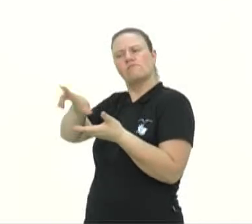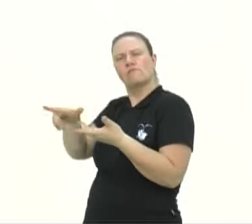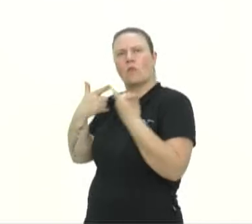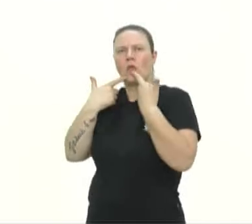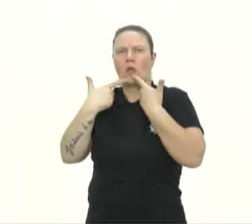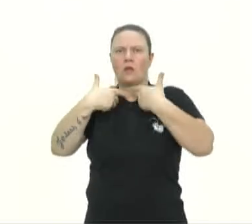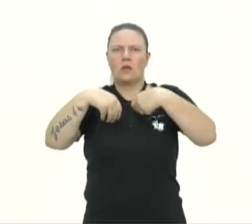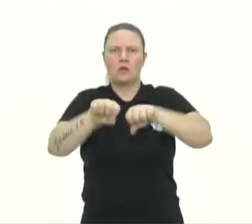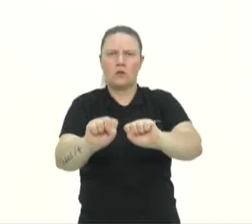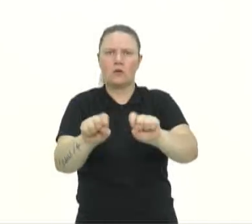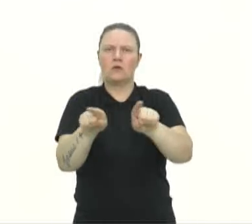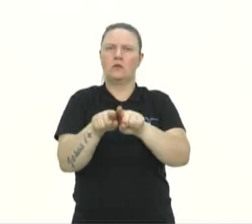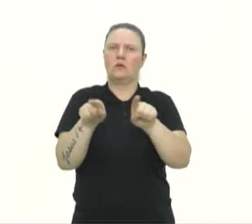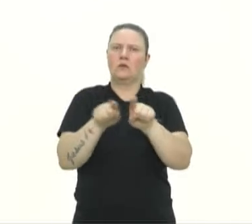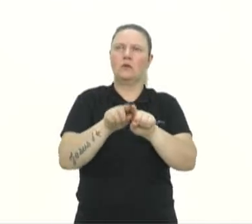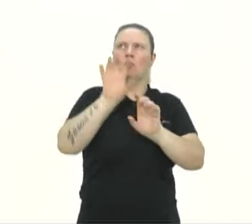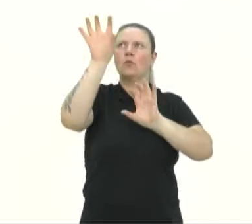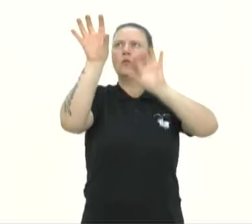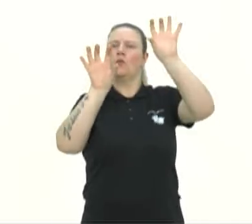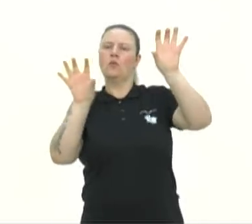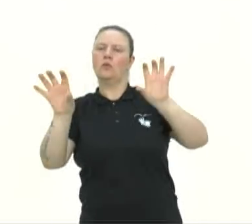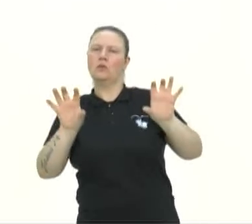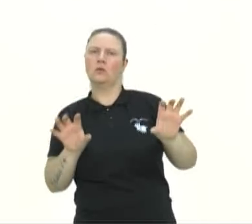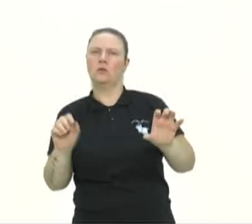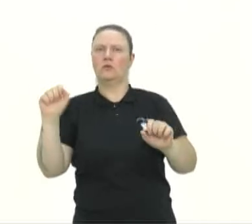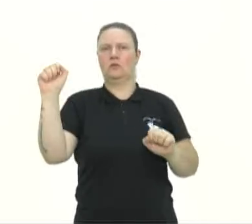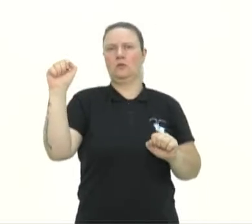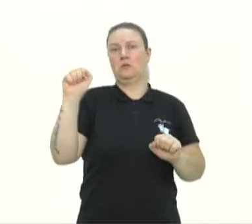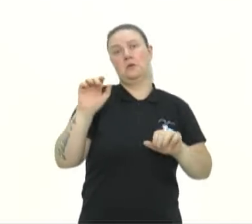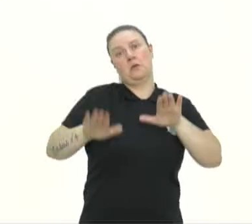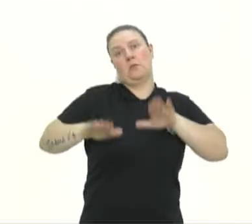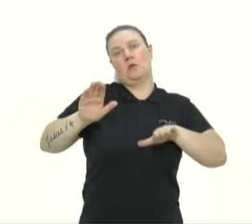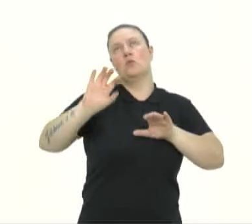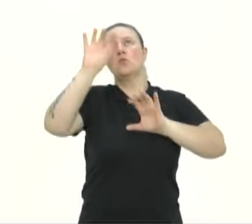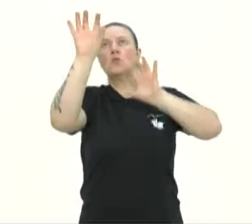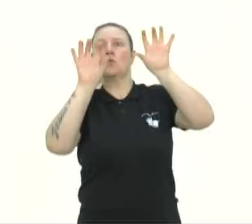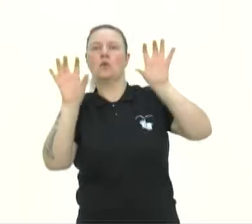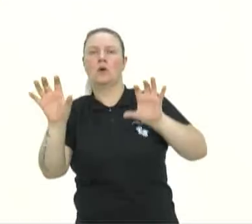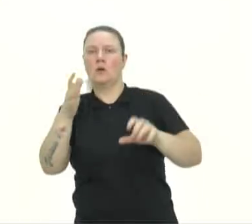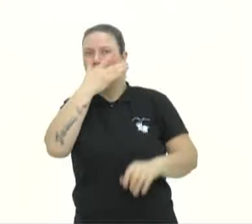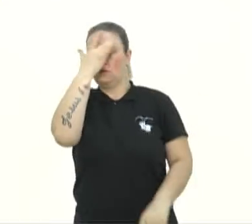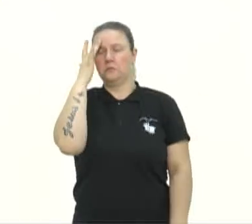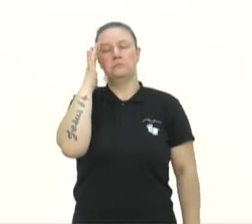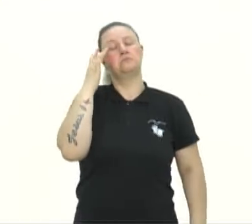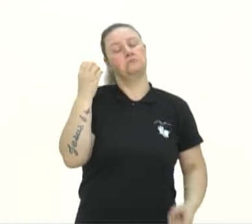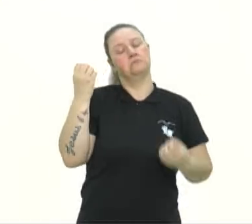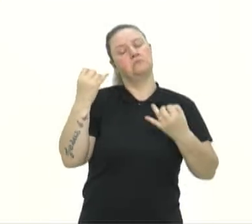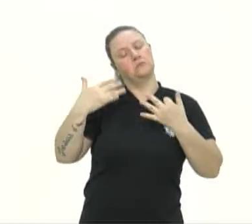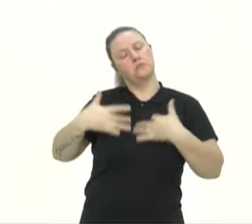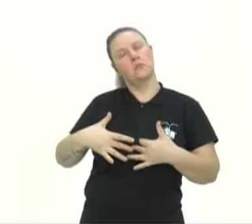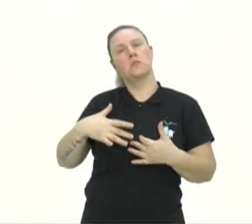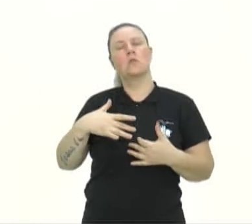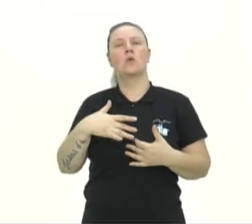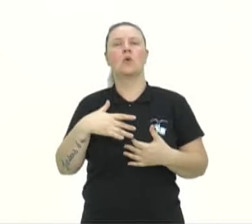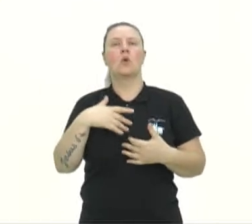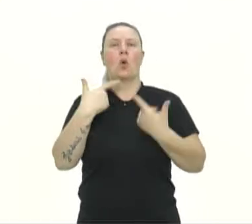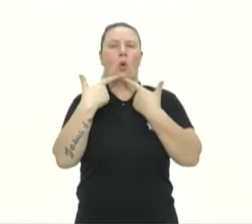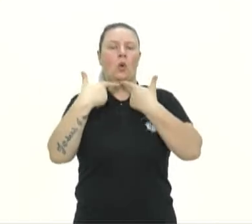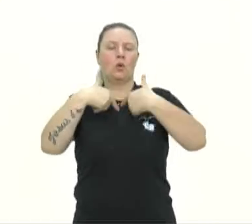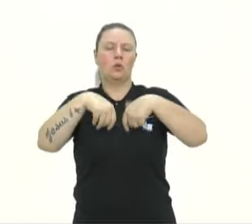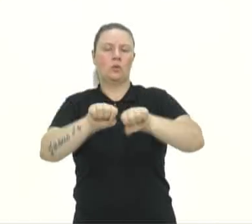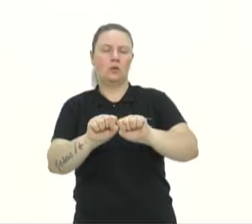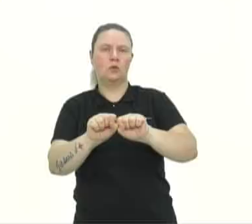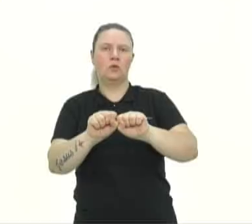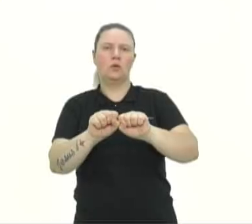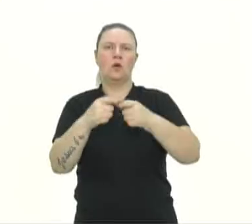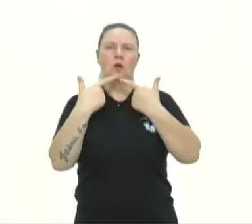e regionalismos. O narrador usa uma linguagem mais formal do que os